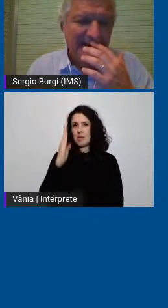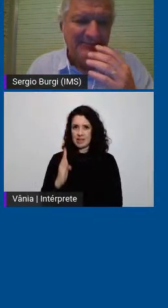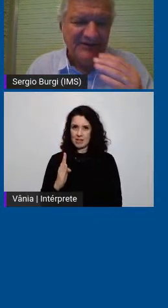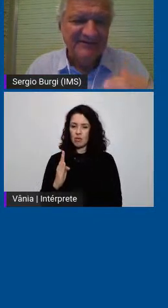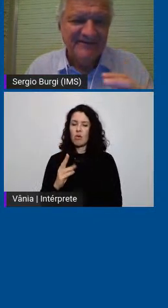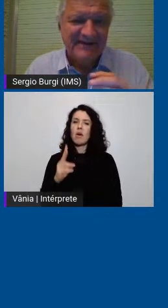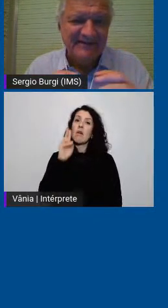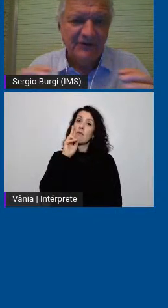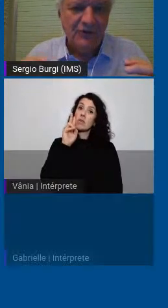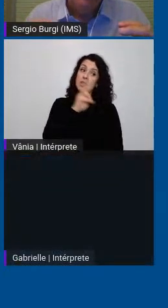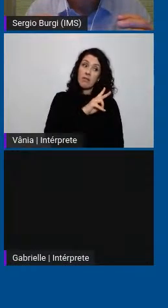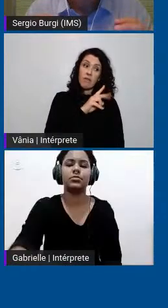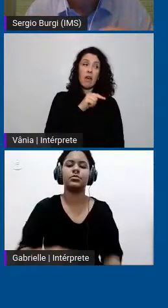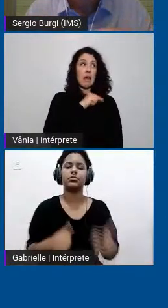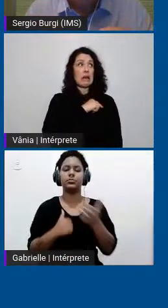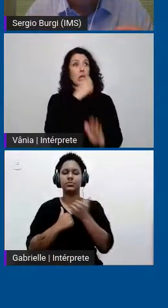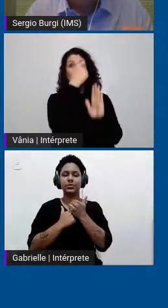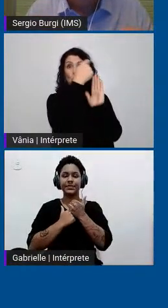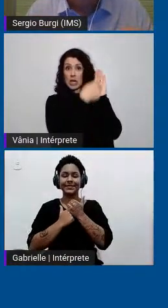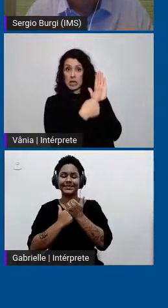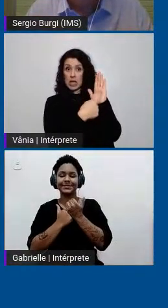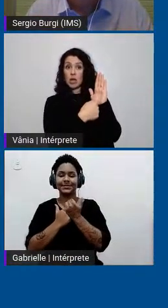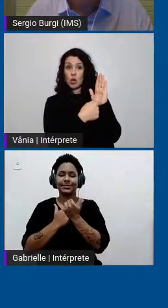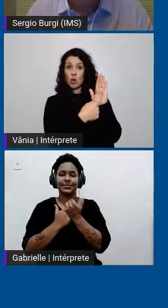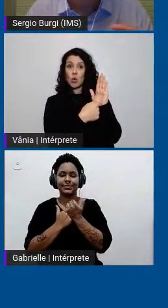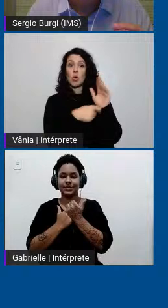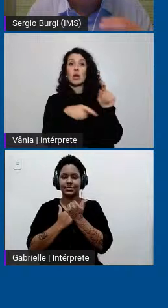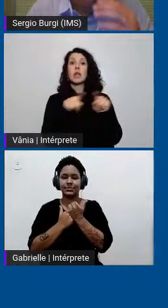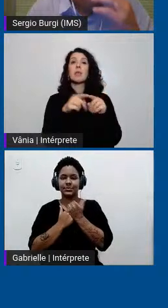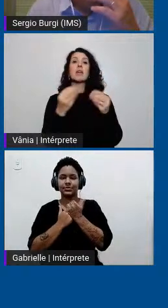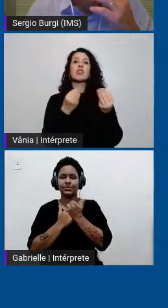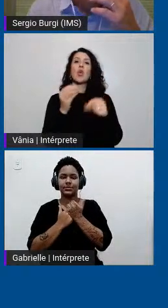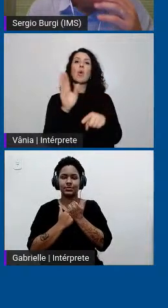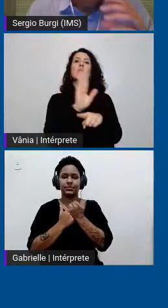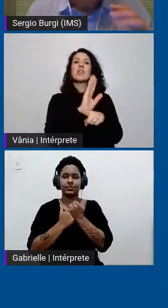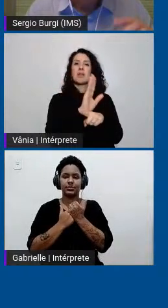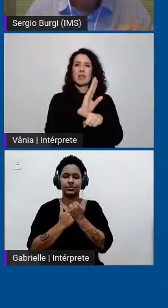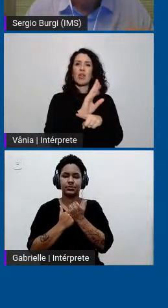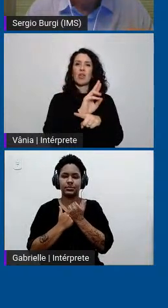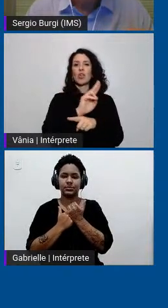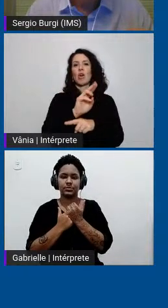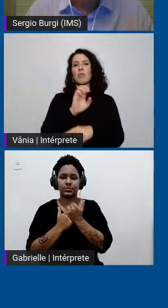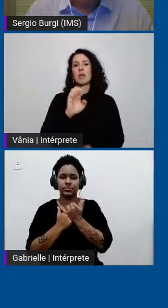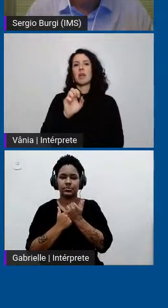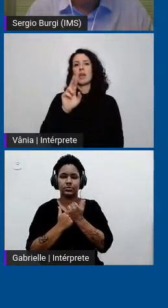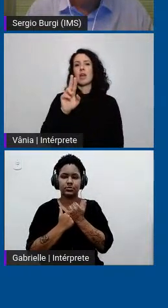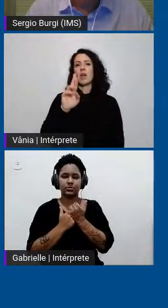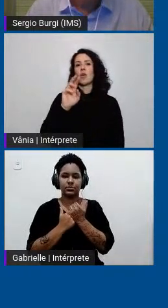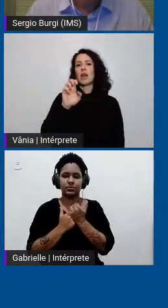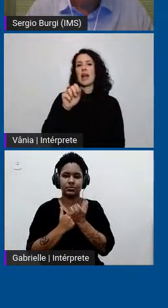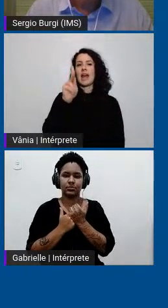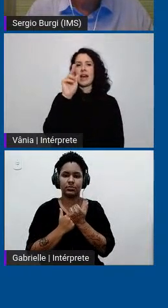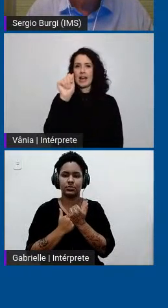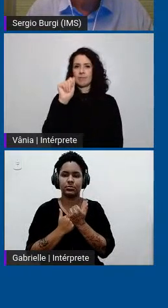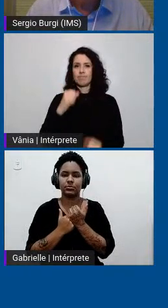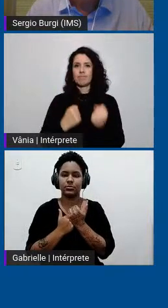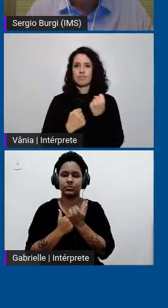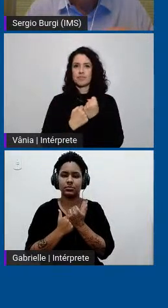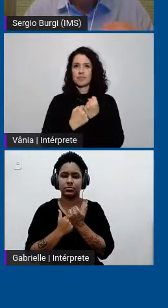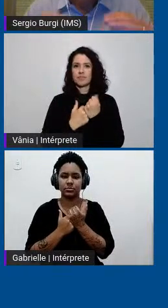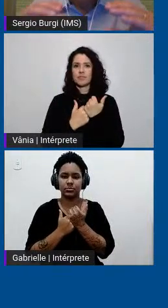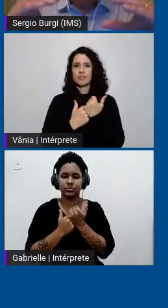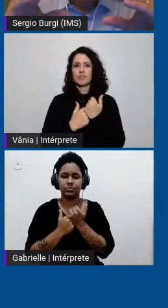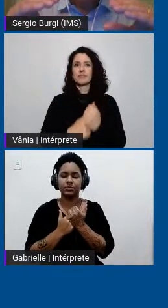né, apresentada como esse cinematógrafo Eureka, que é o único cinematógrafo nesse momento que ele